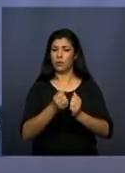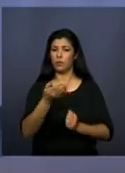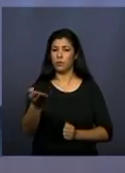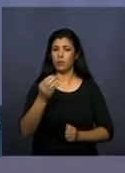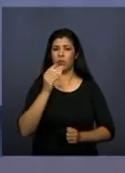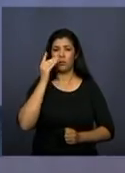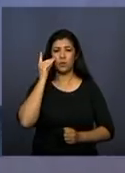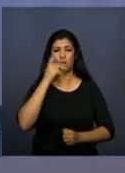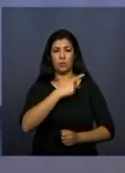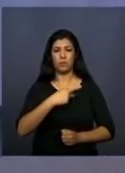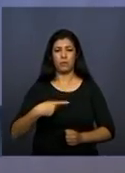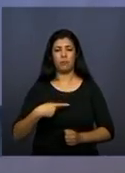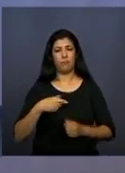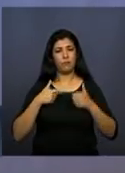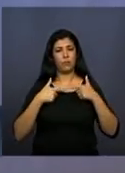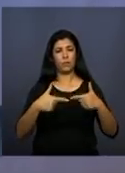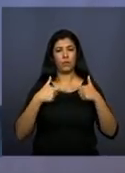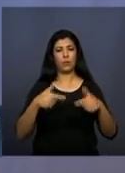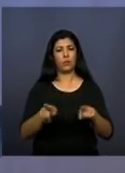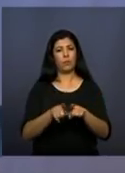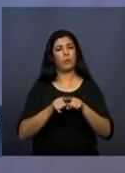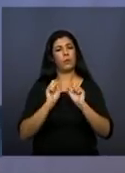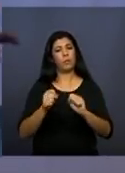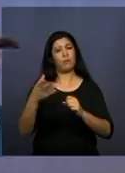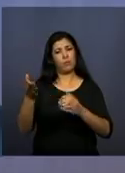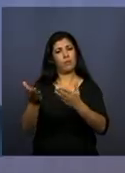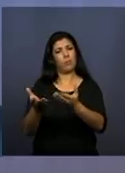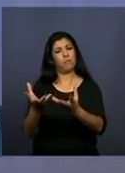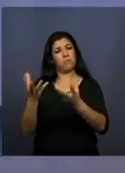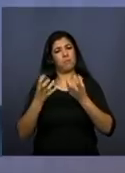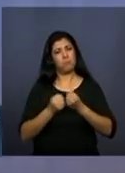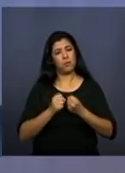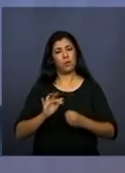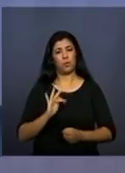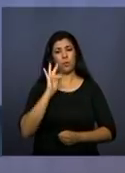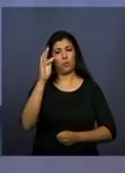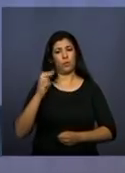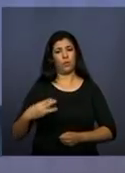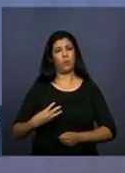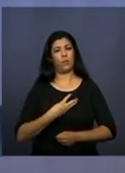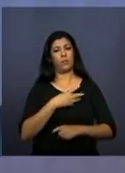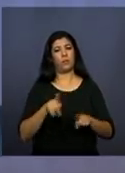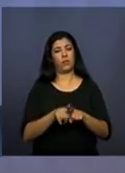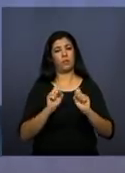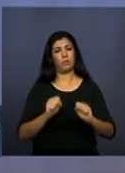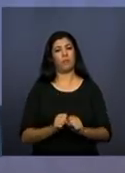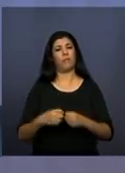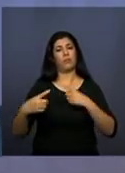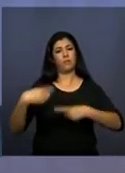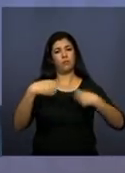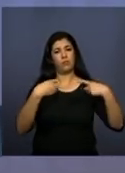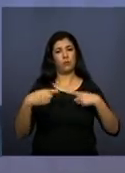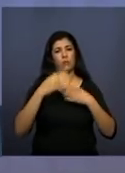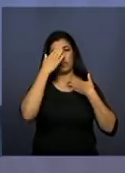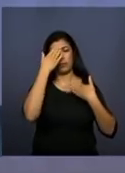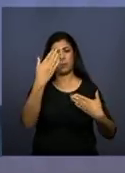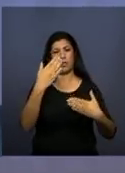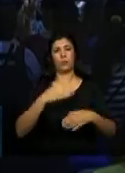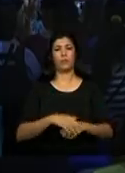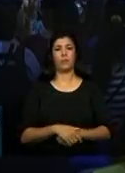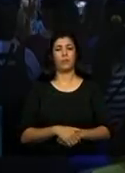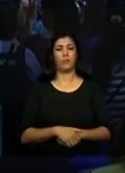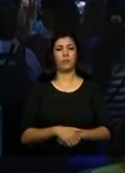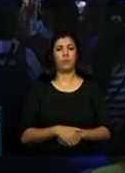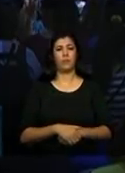senhora nessa luta e que possa nos ouvir. Os ministros que venham, né, possam sentar de fato com a gente. Muito obrigado a todos e a todas.